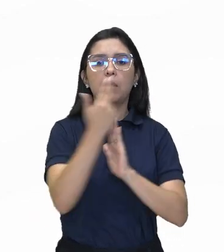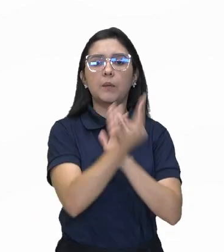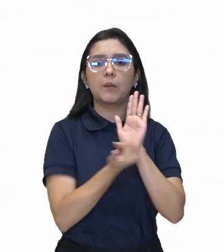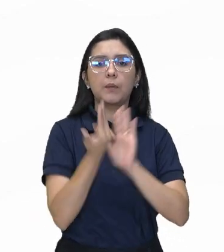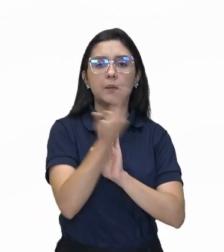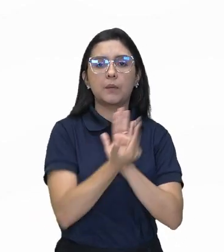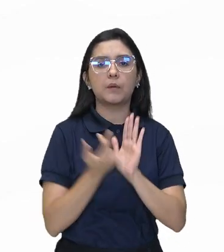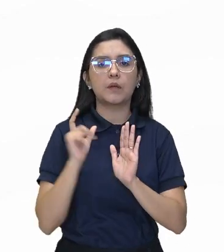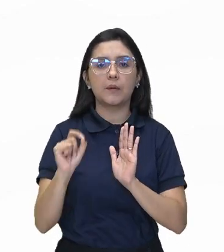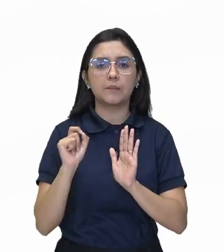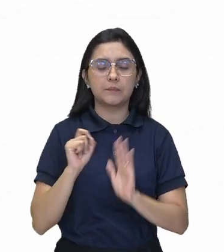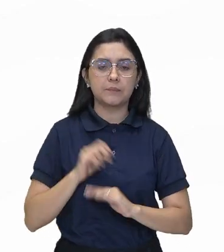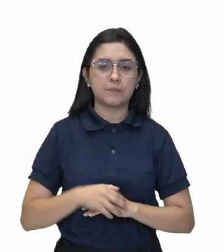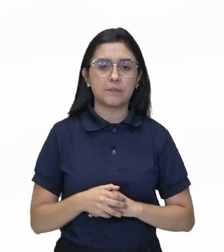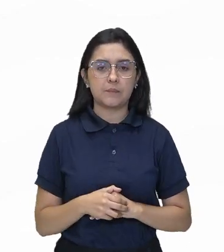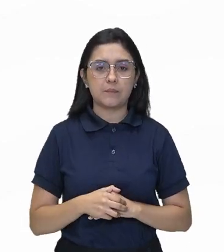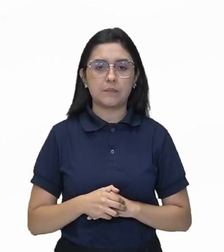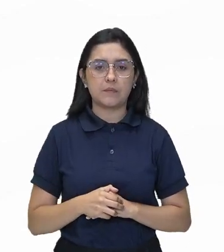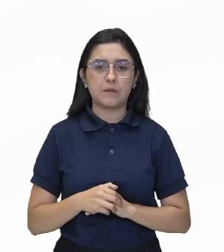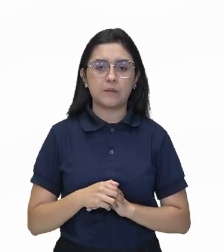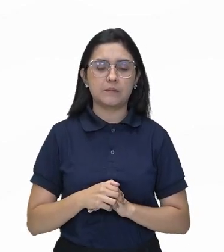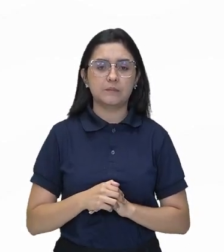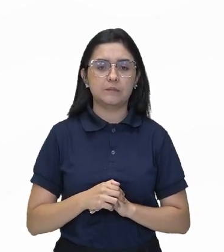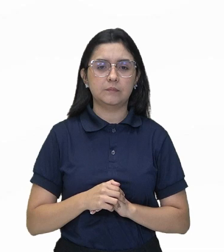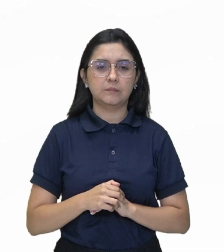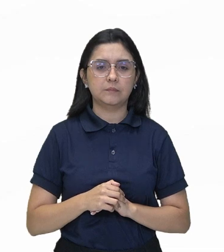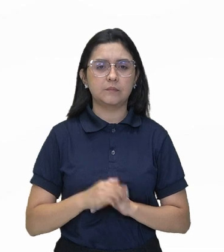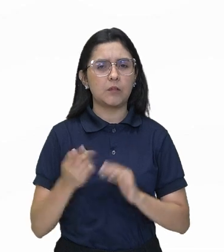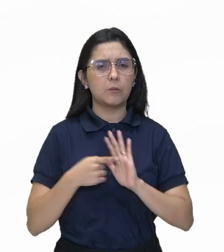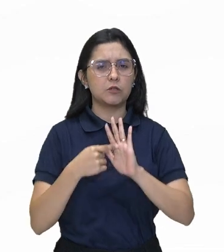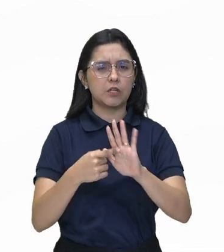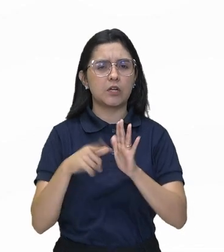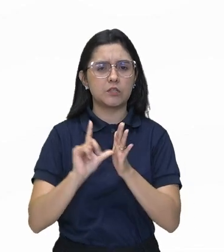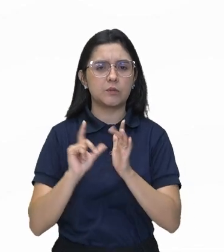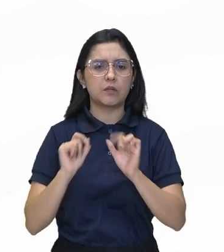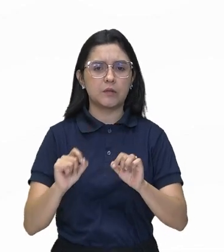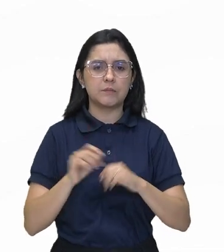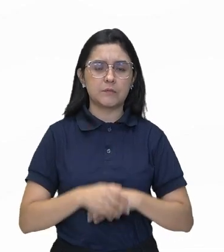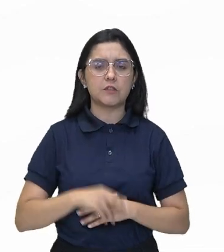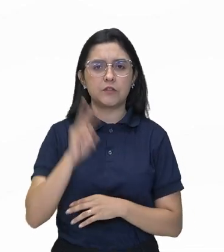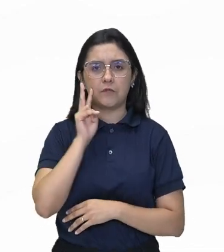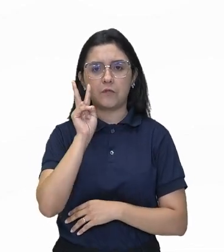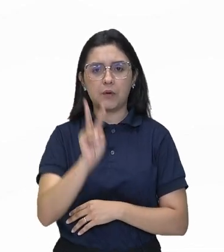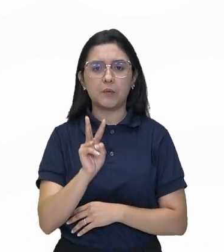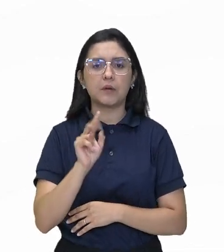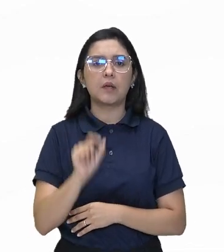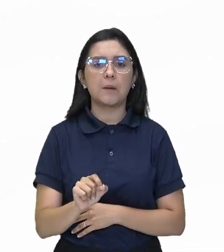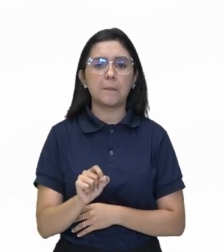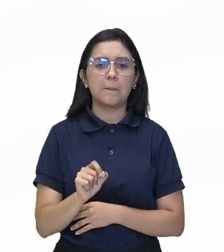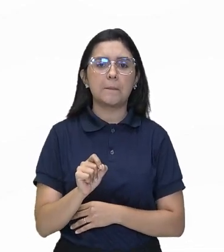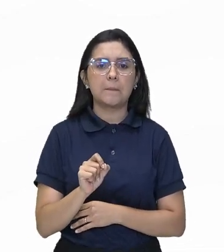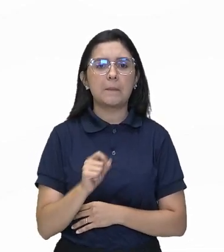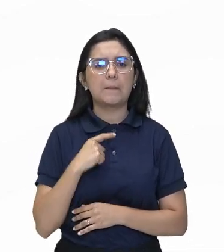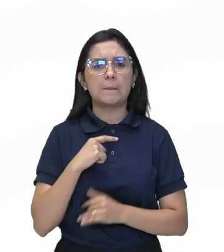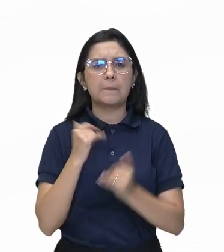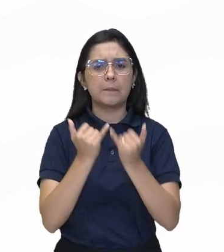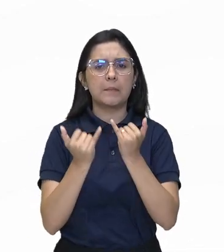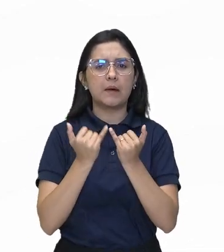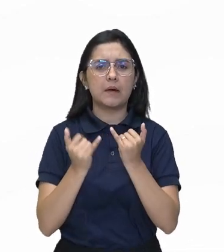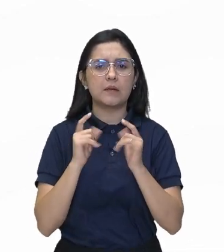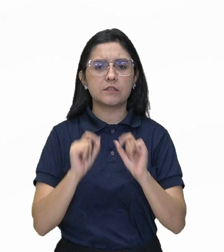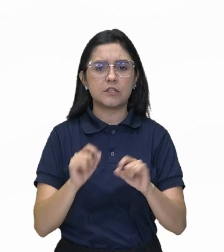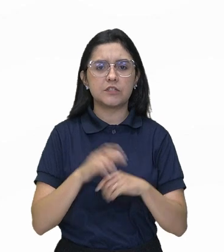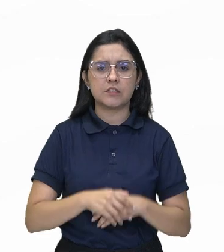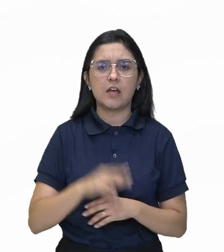que faz parte daquela parte central que eu falei para vocês. Quando a gente olha, parece que estamos vendo embaixo da